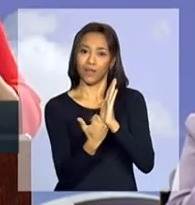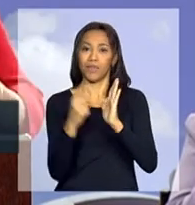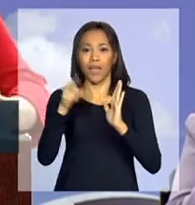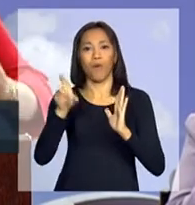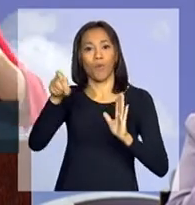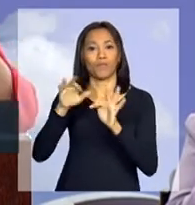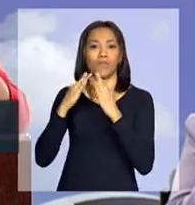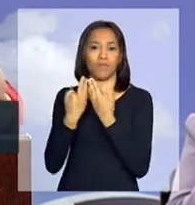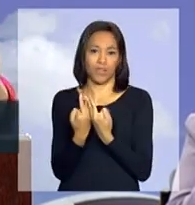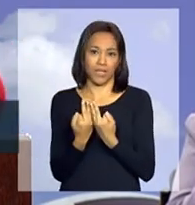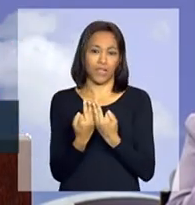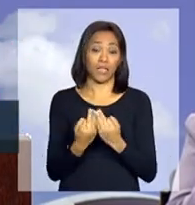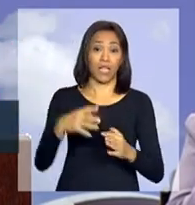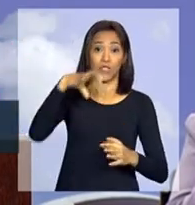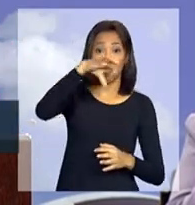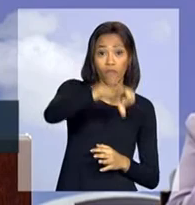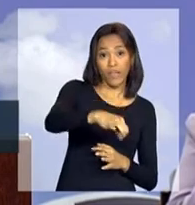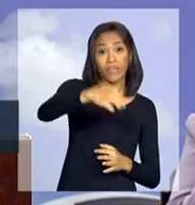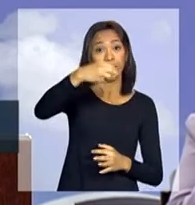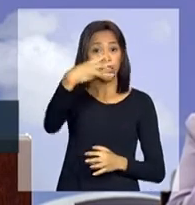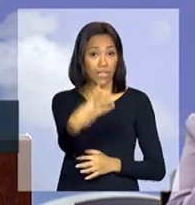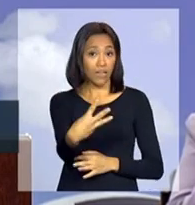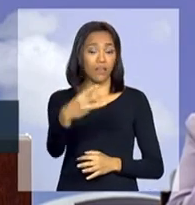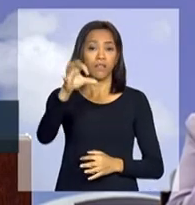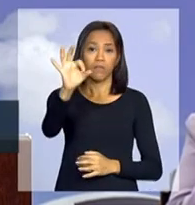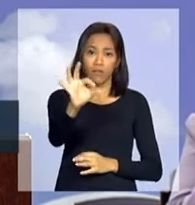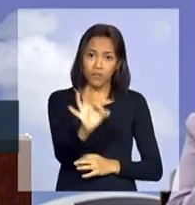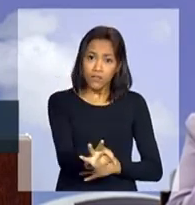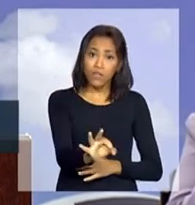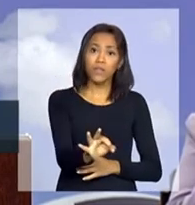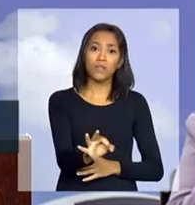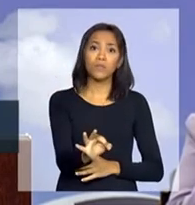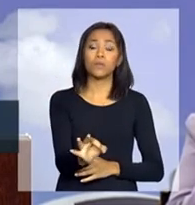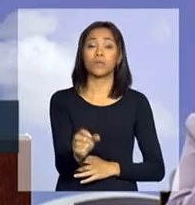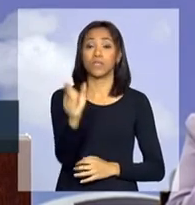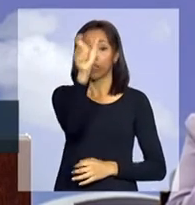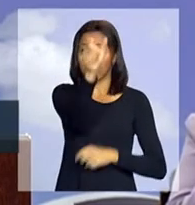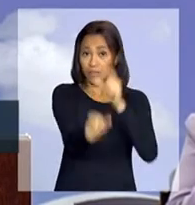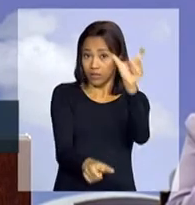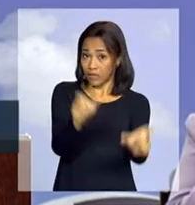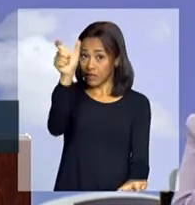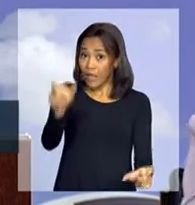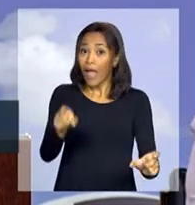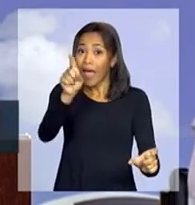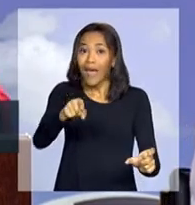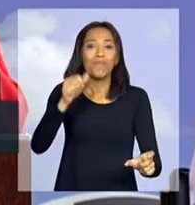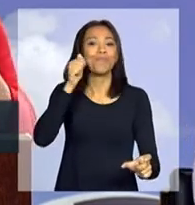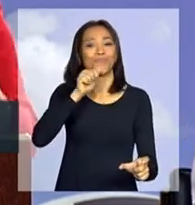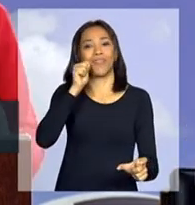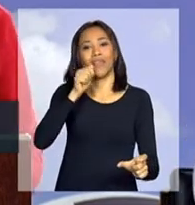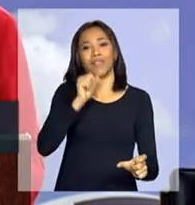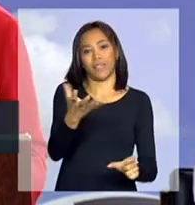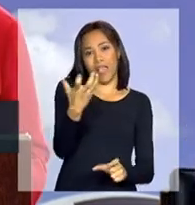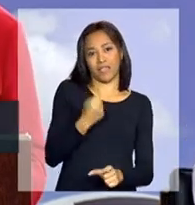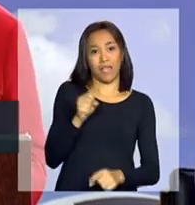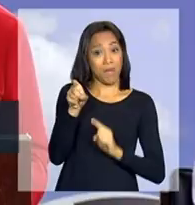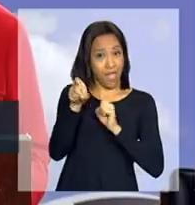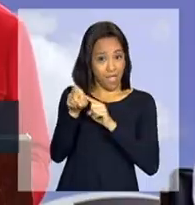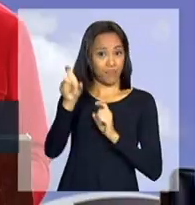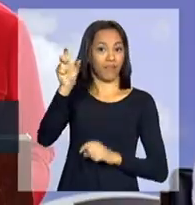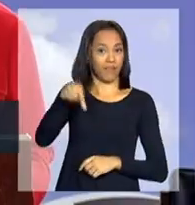as noventa e três por cento dos titulares mulheres que recebem esse